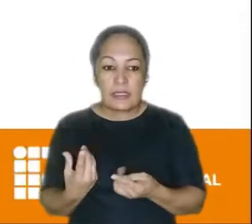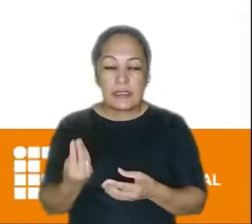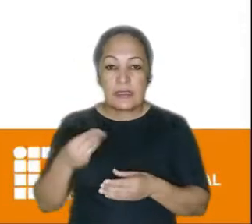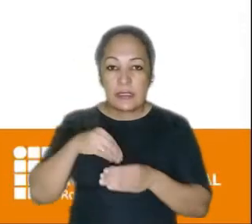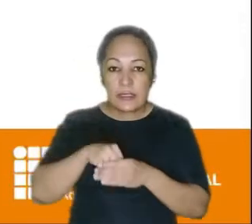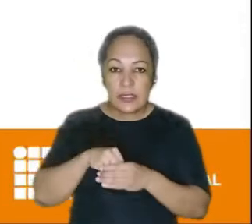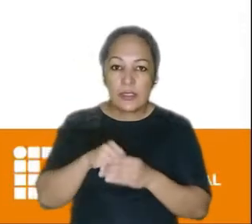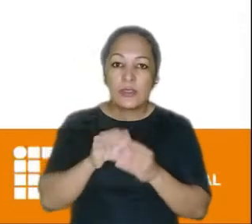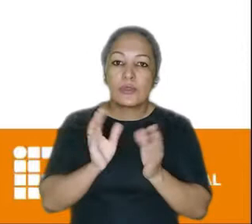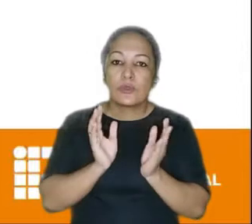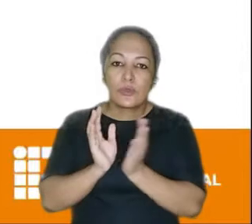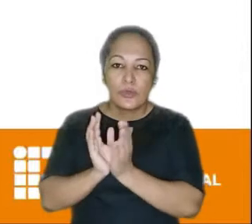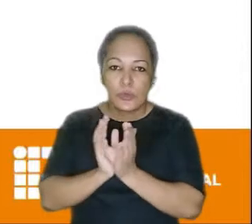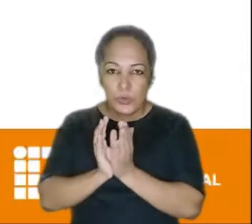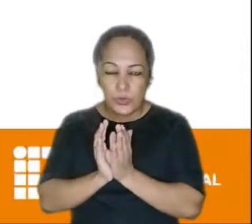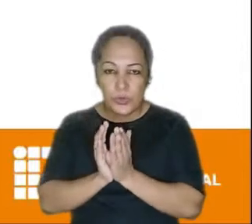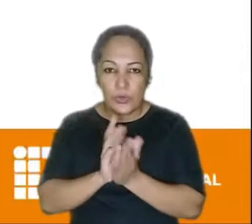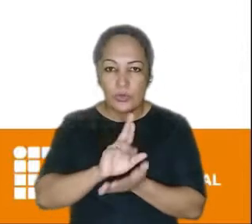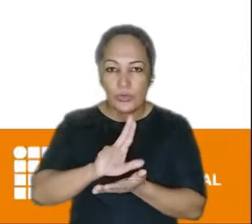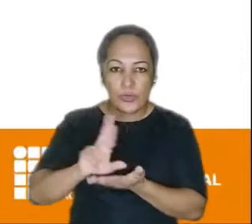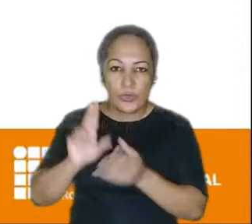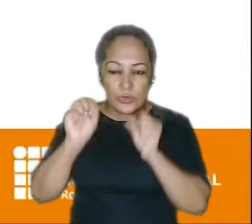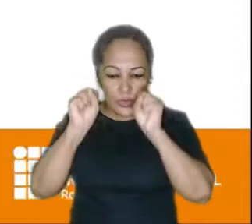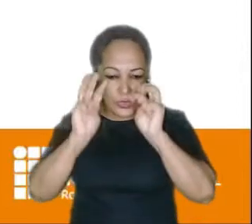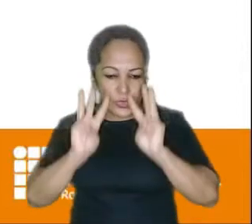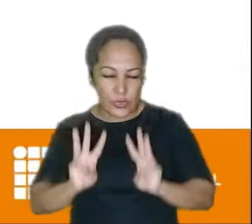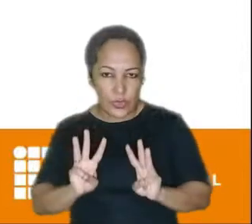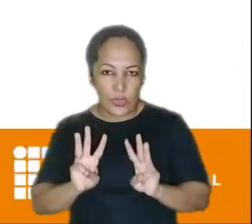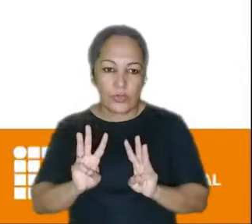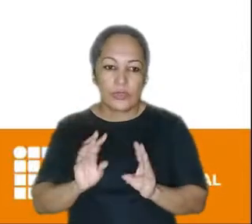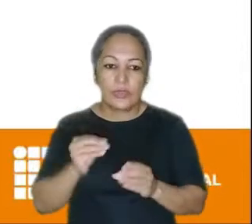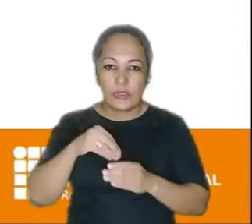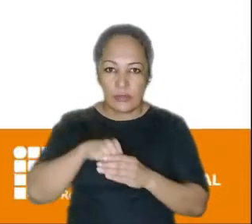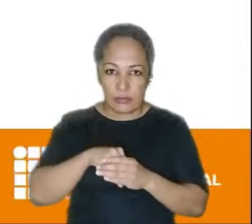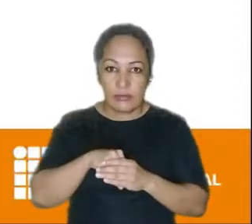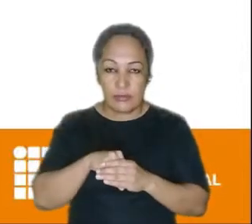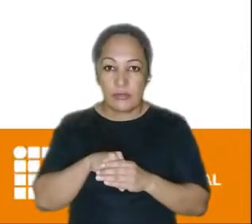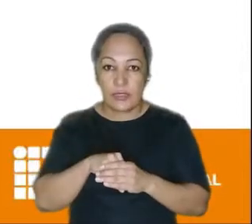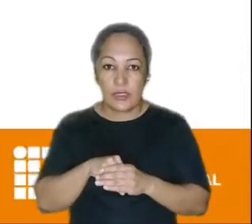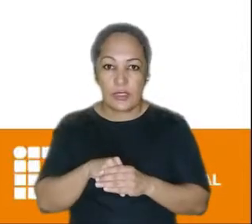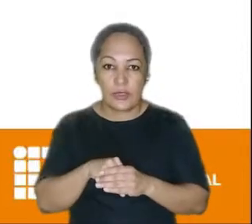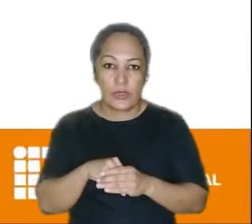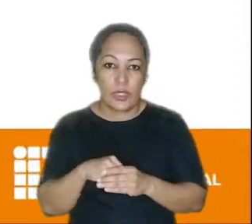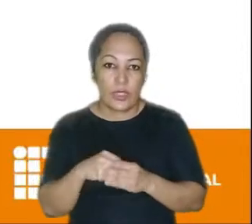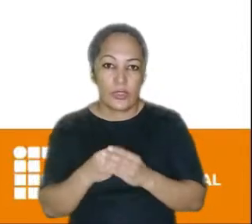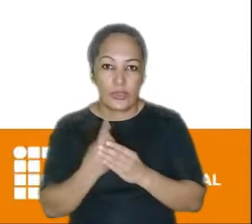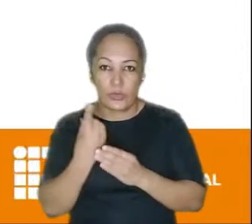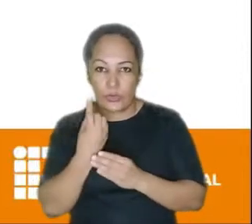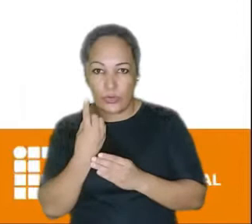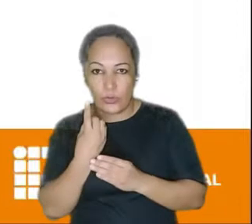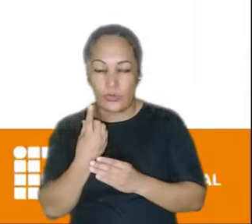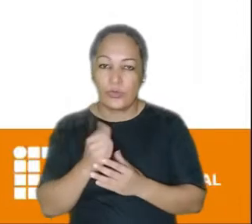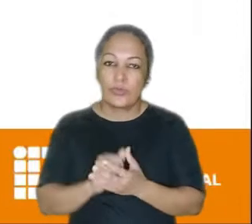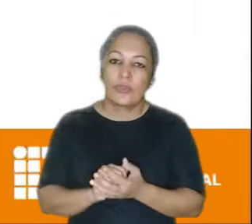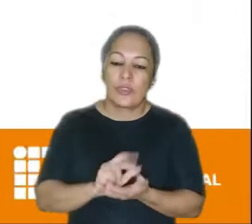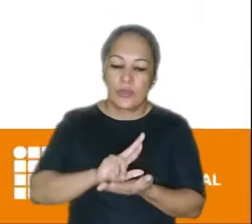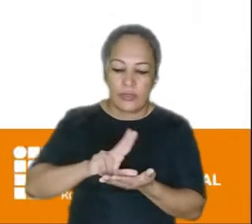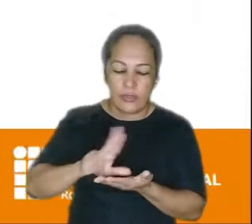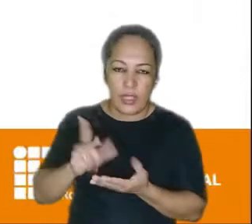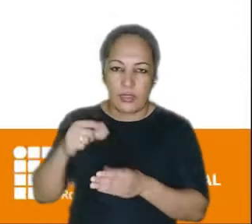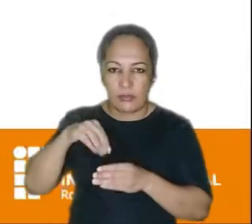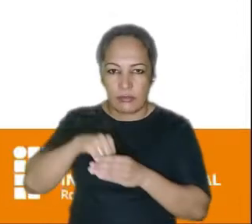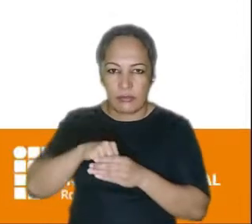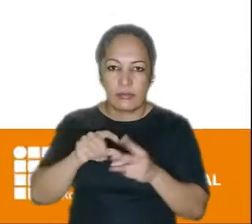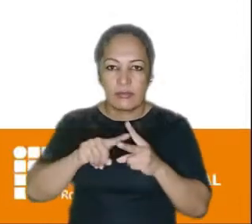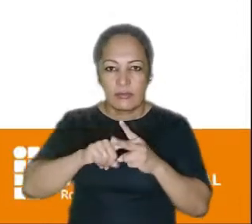de outros softwares, como se fosse um só. Então, tá? Então, tem um software que tem várias ferramentas dentro dele,